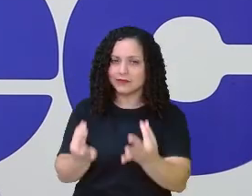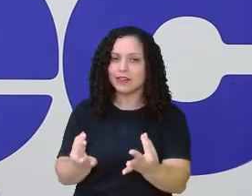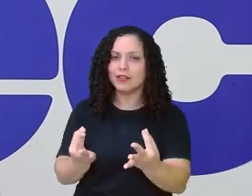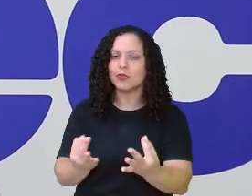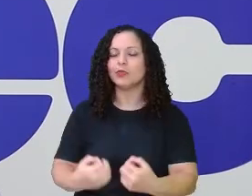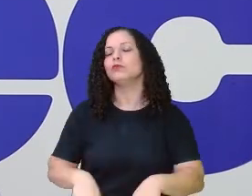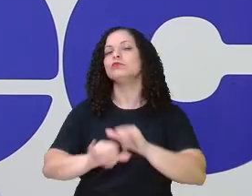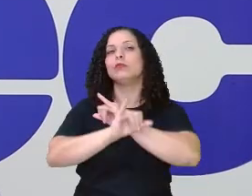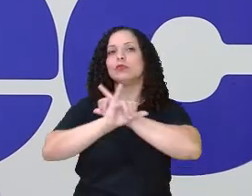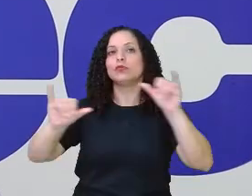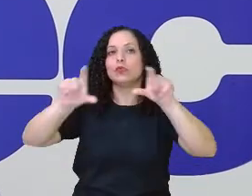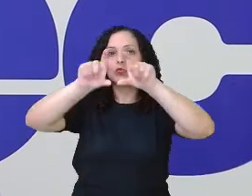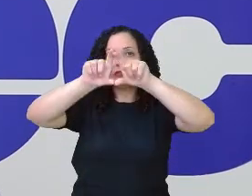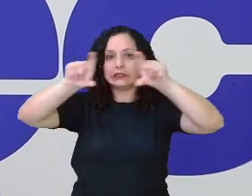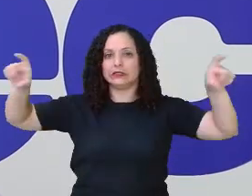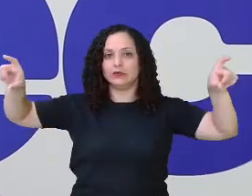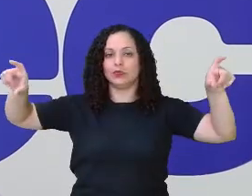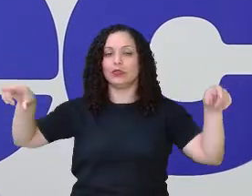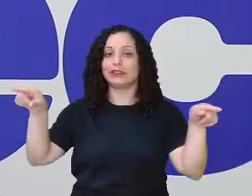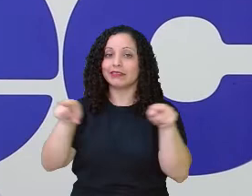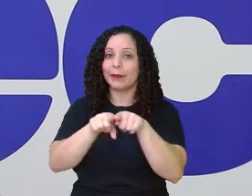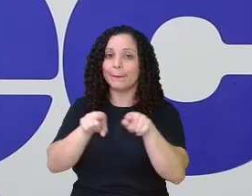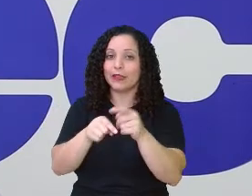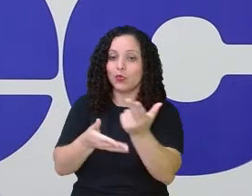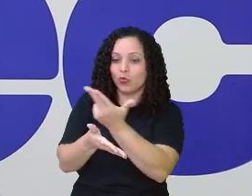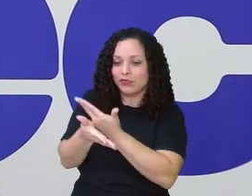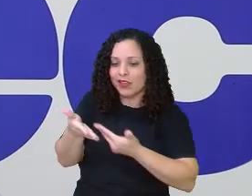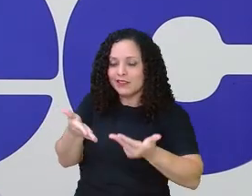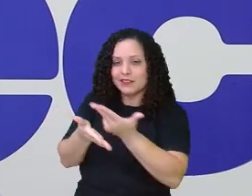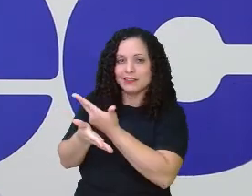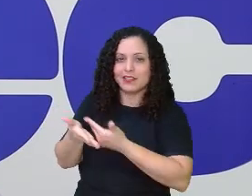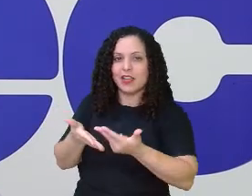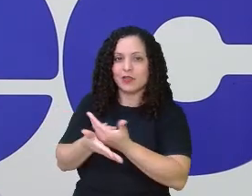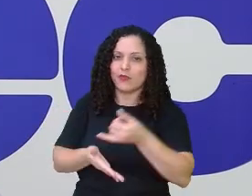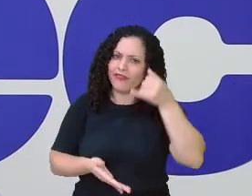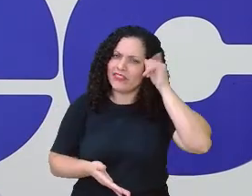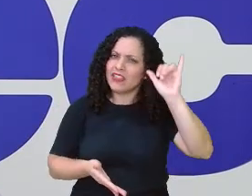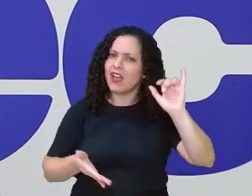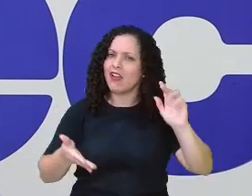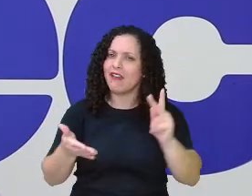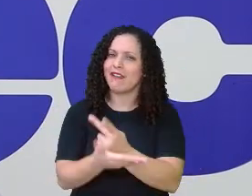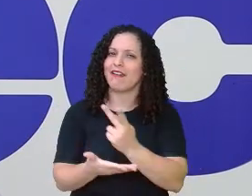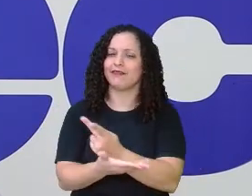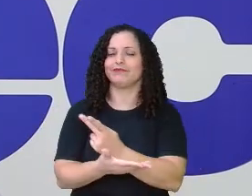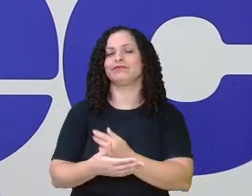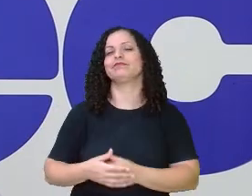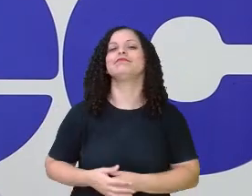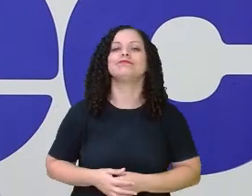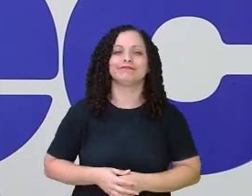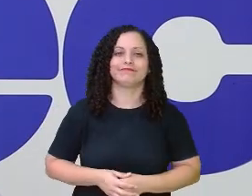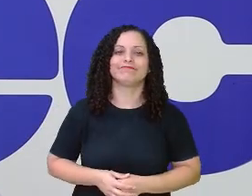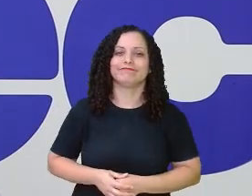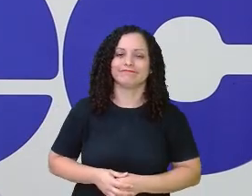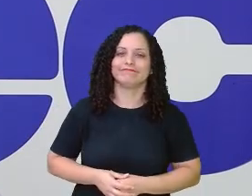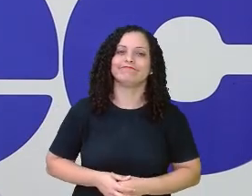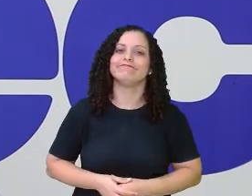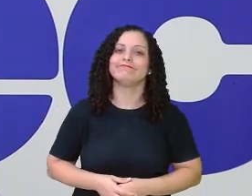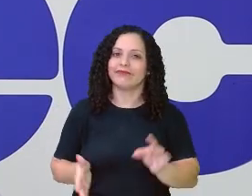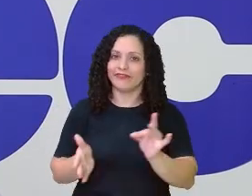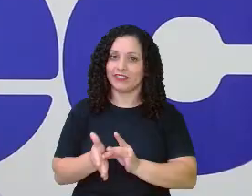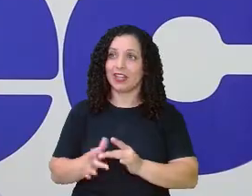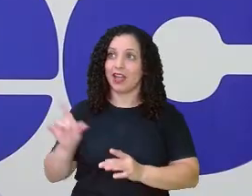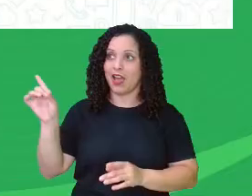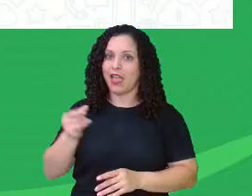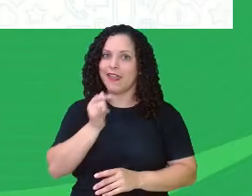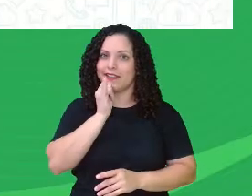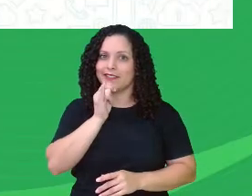tanto anunciado, quanto também a figura, para não errar nas questões. E aí, professor? Isso, Tânia citou aí a caixa de sapato,